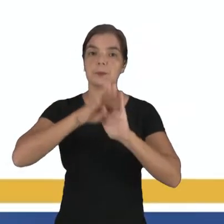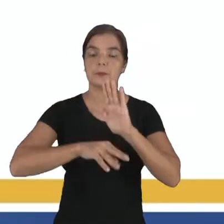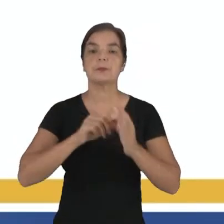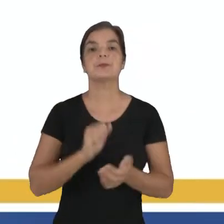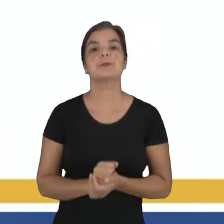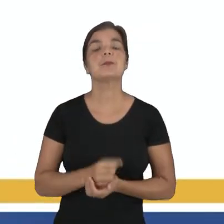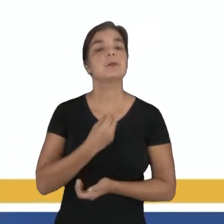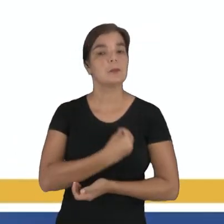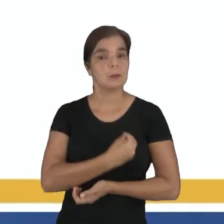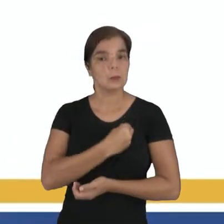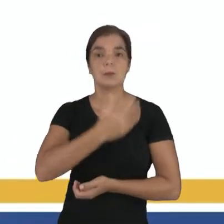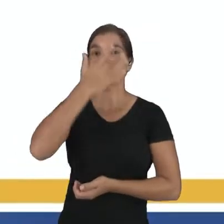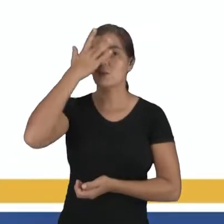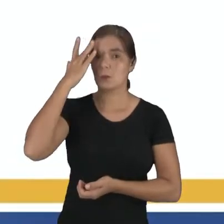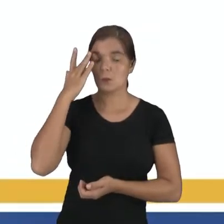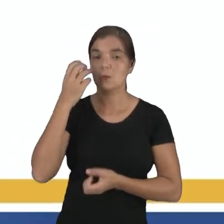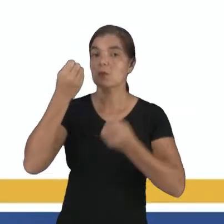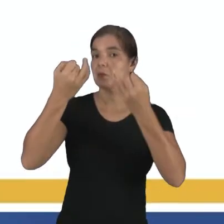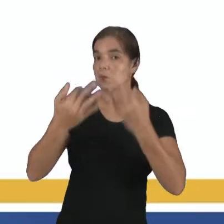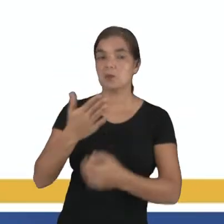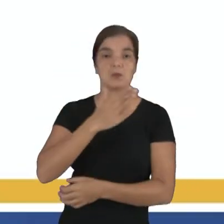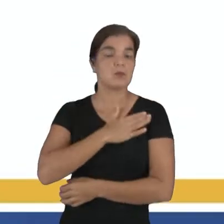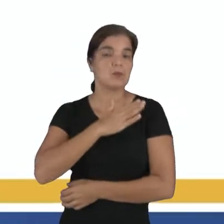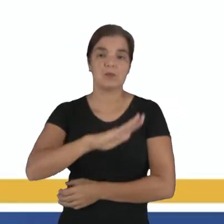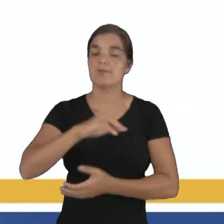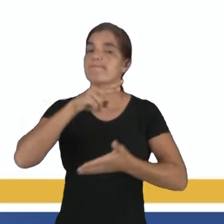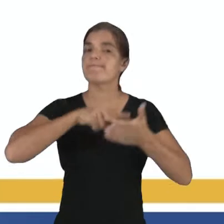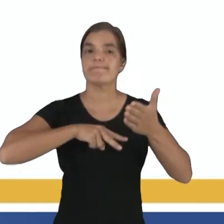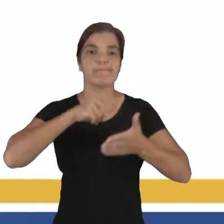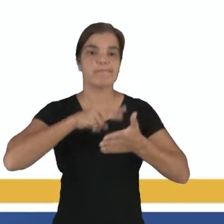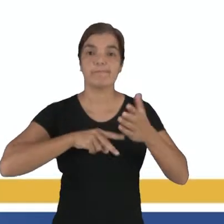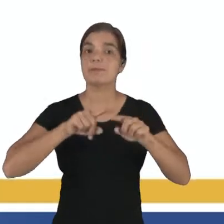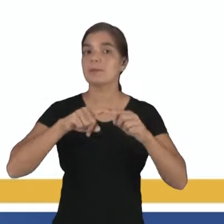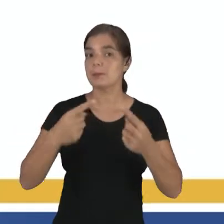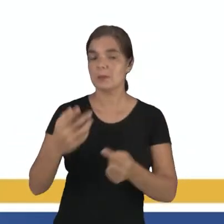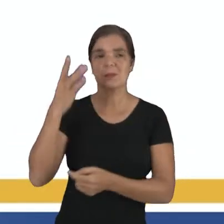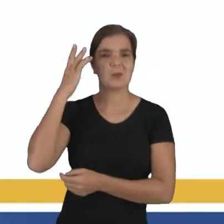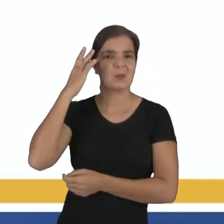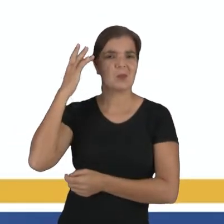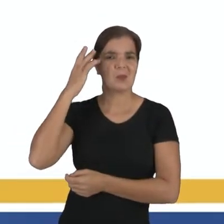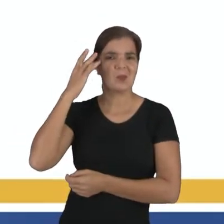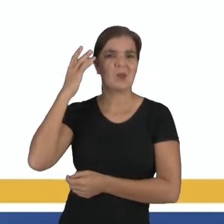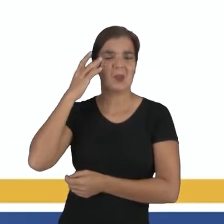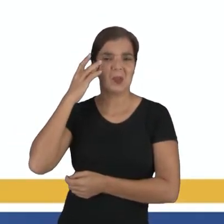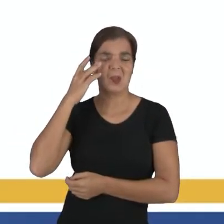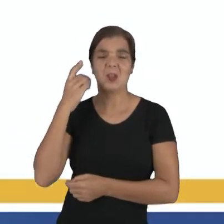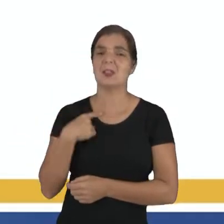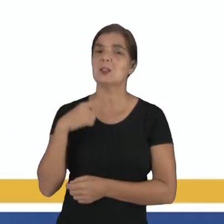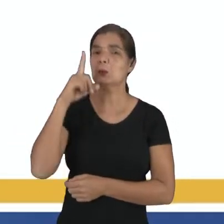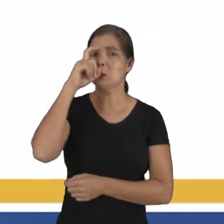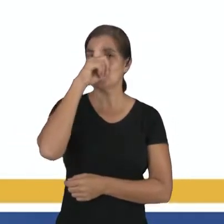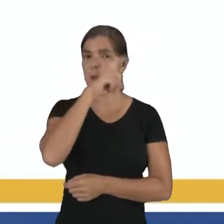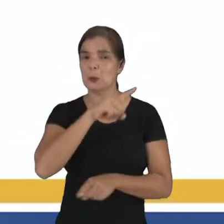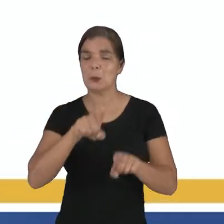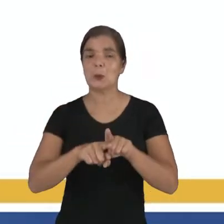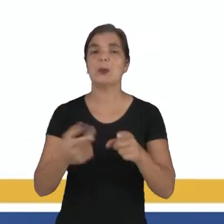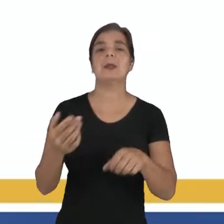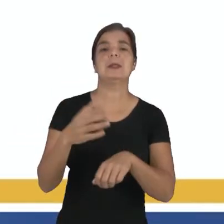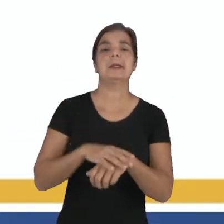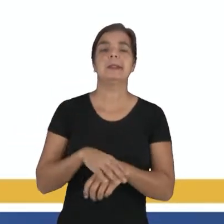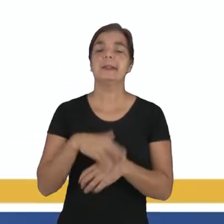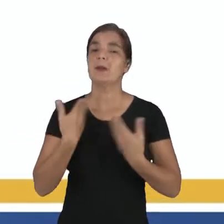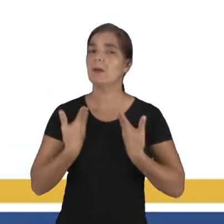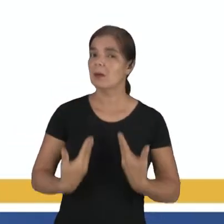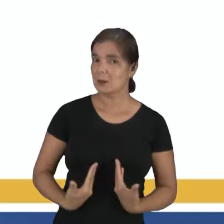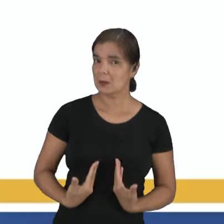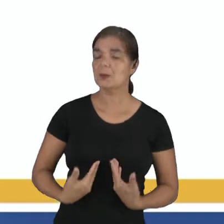texto. Existem pessoas que dizem não gostar de leitura, pois acham a atividade tediosa, complicada